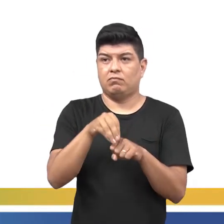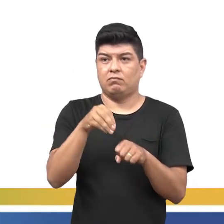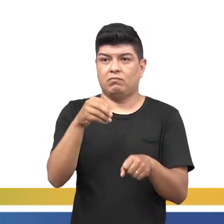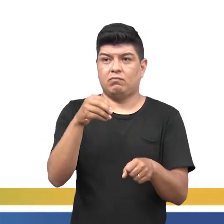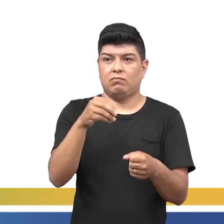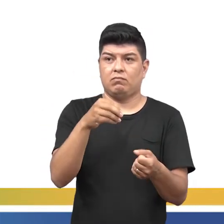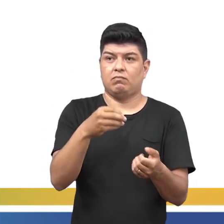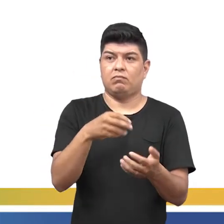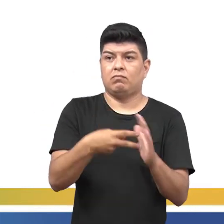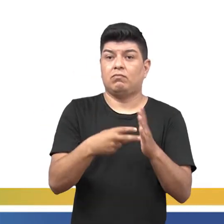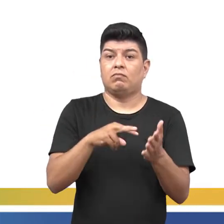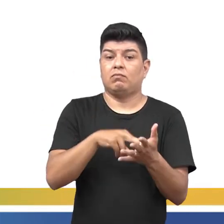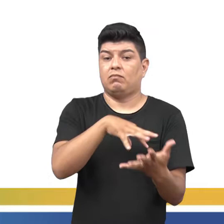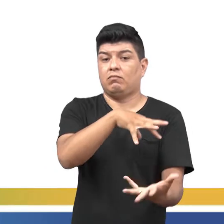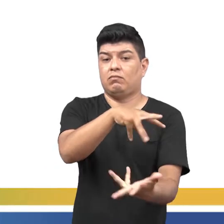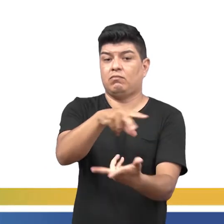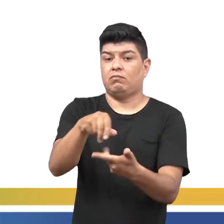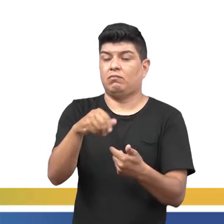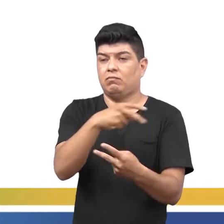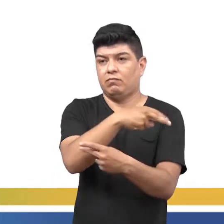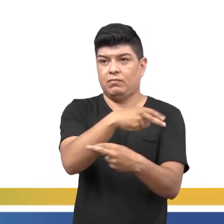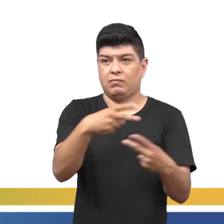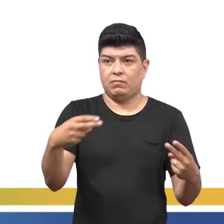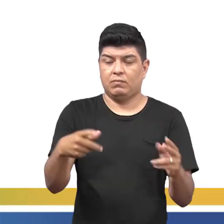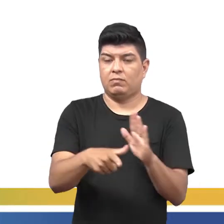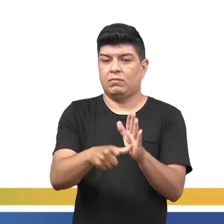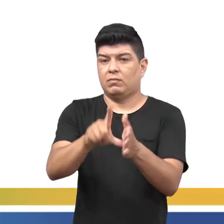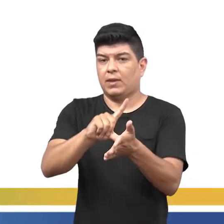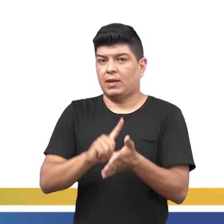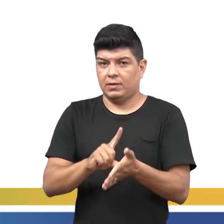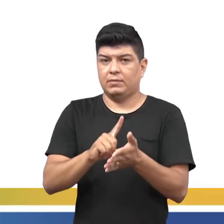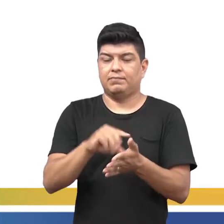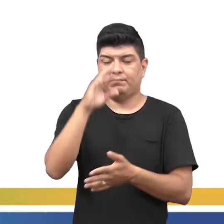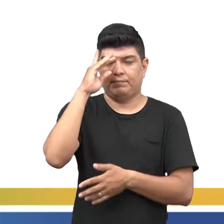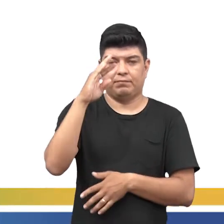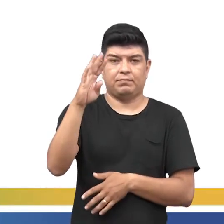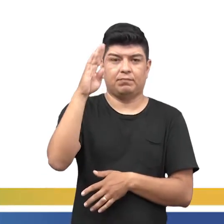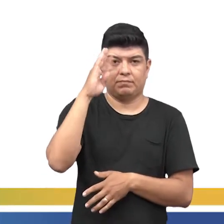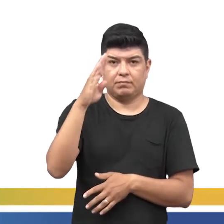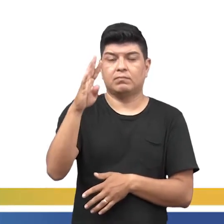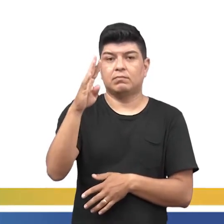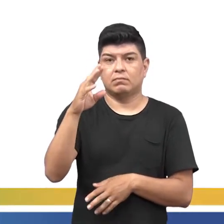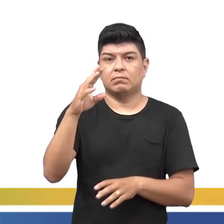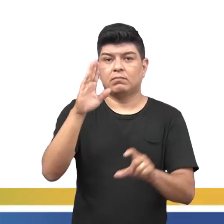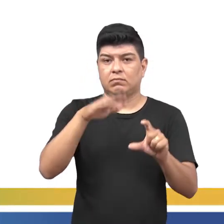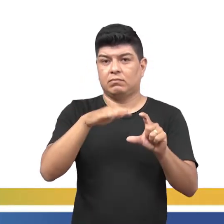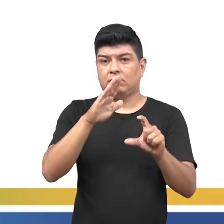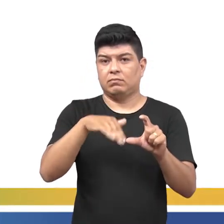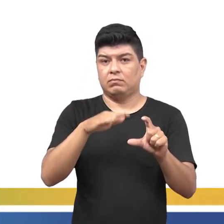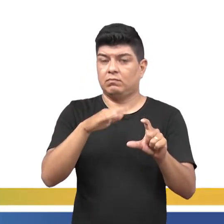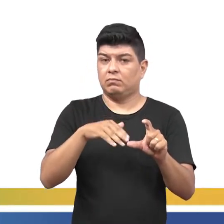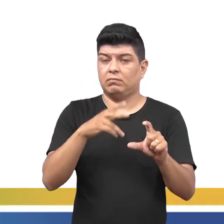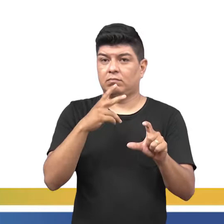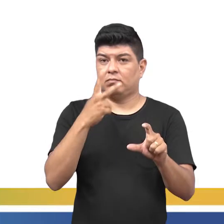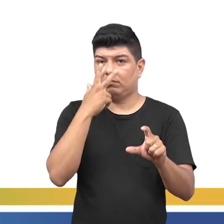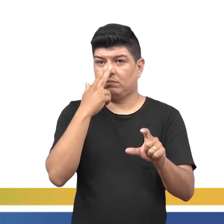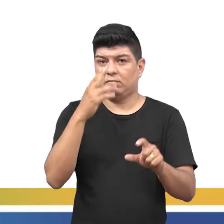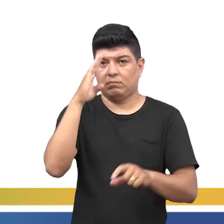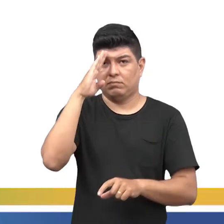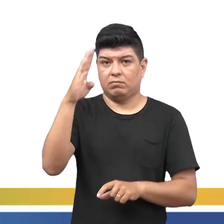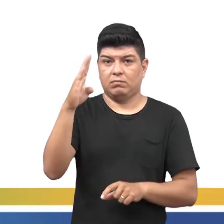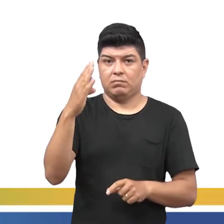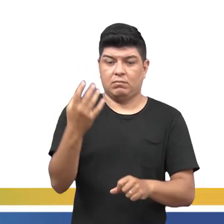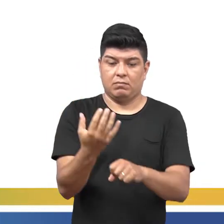à interpretação das coisas. Ele é anterior à reflexão. Então o mito, de certo modo, ele se fundamenta